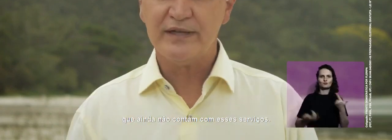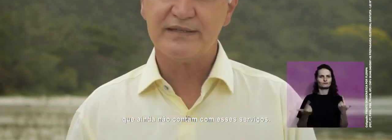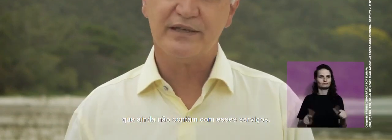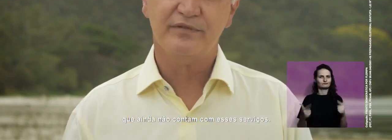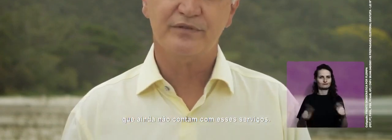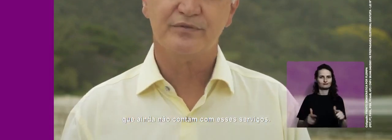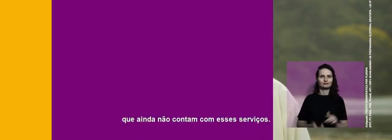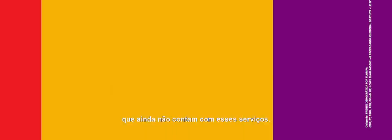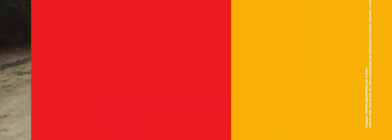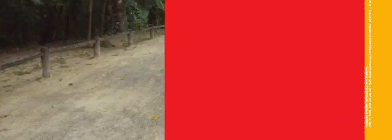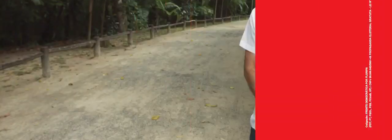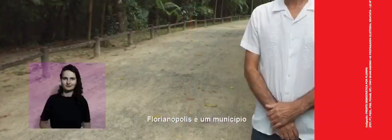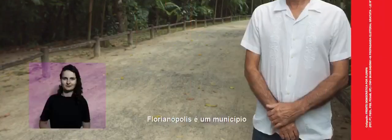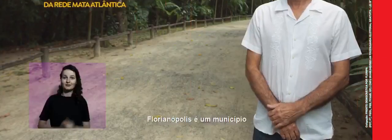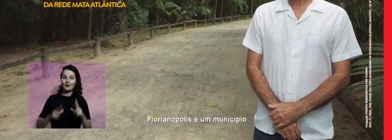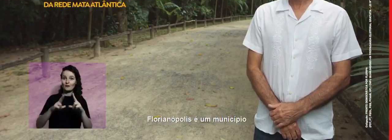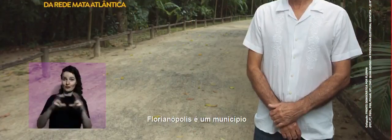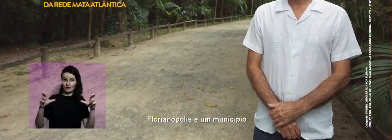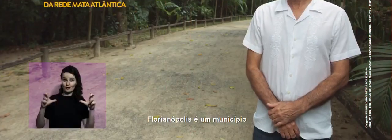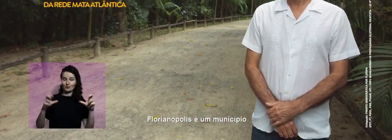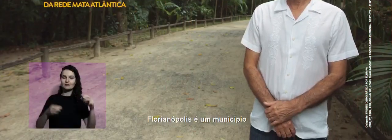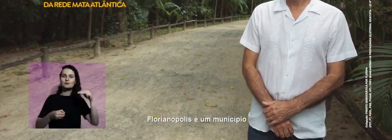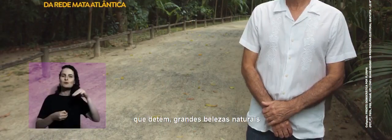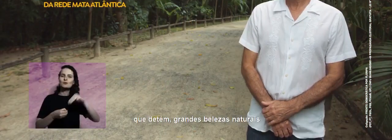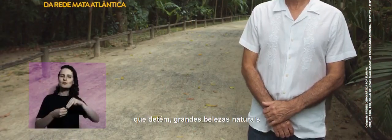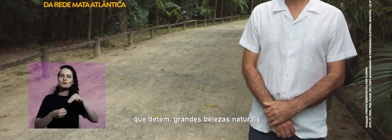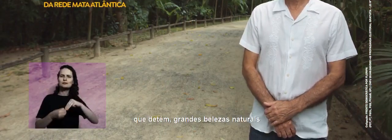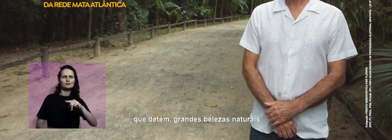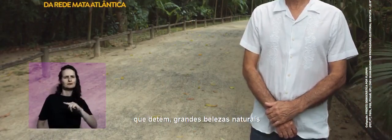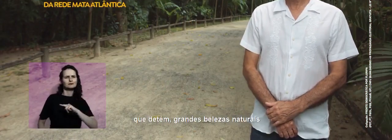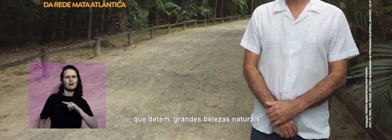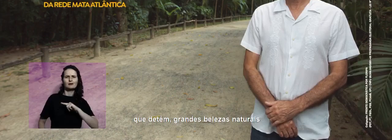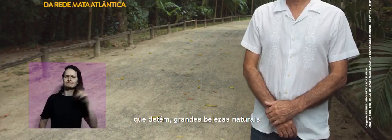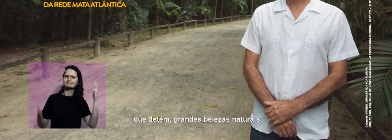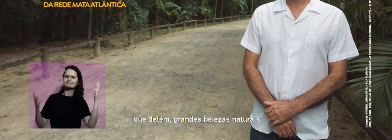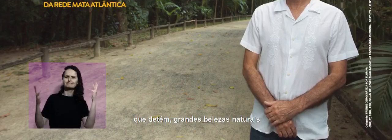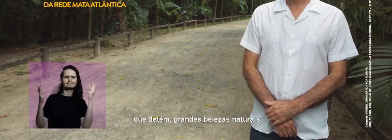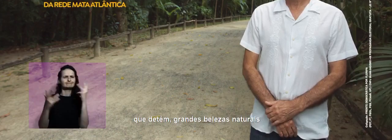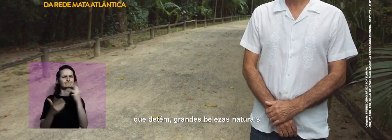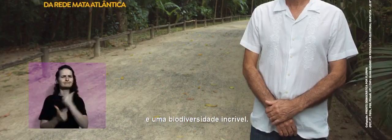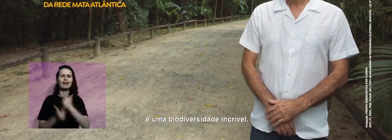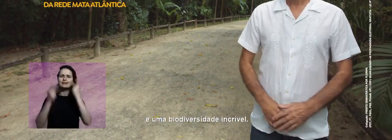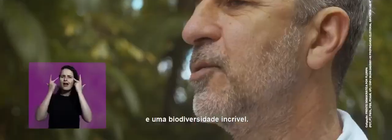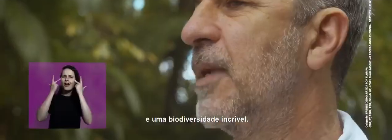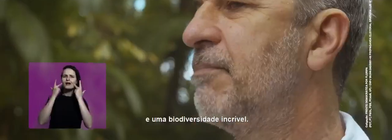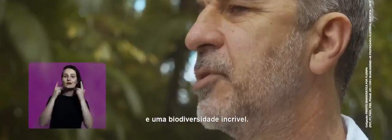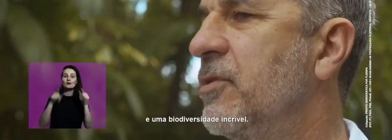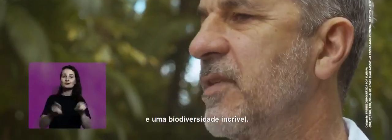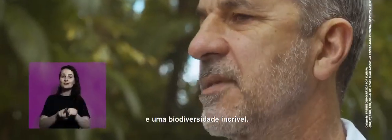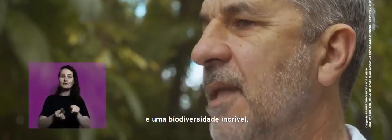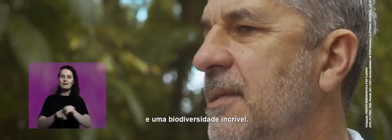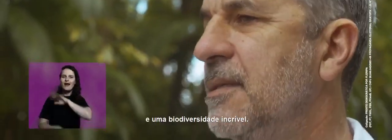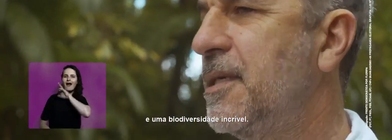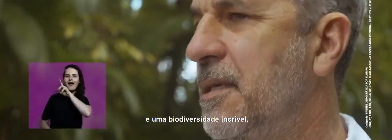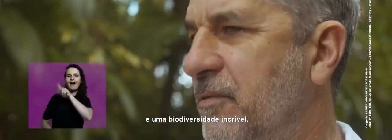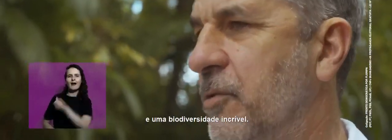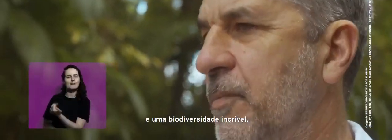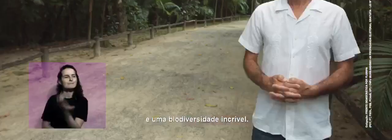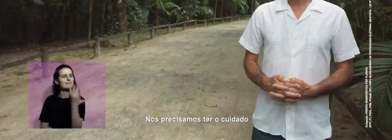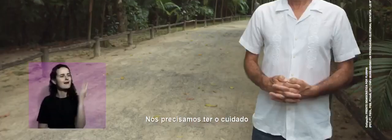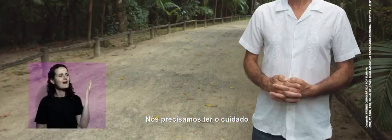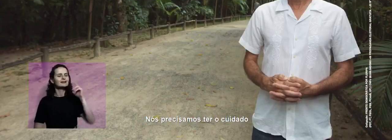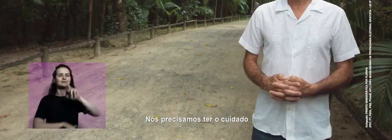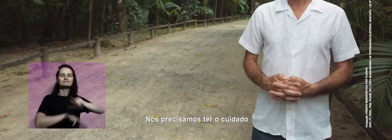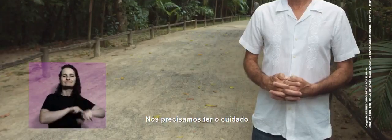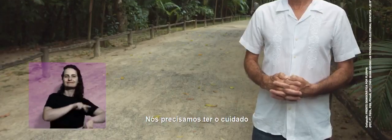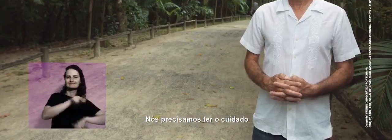contam com esses serviços. Florianópolis é um município que detém grandes belezas naturais e uma biodiversidade incrível.